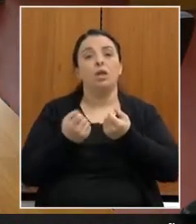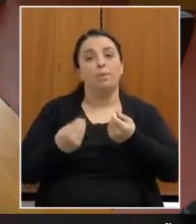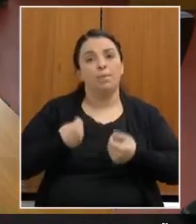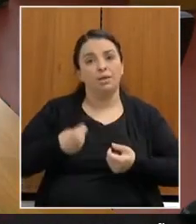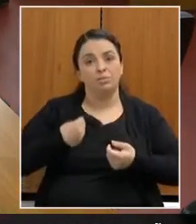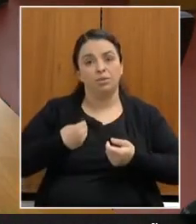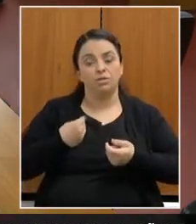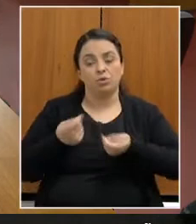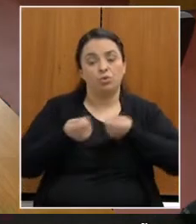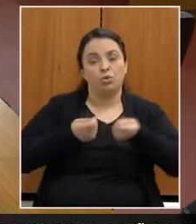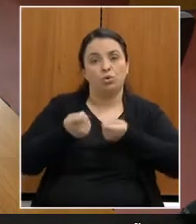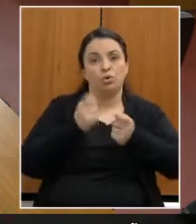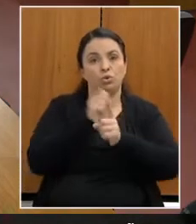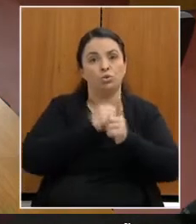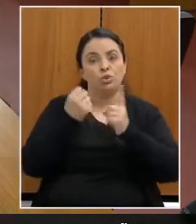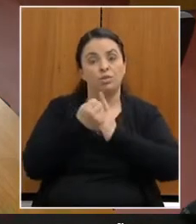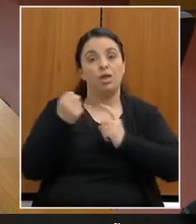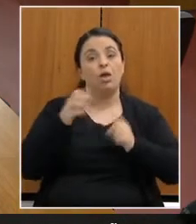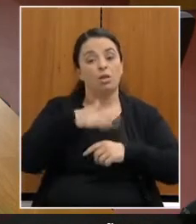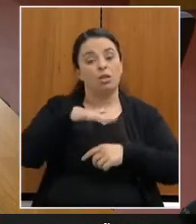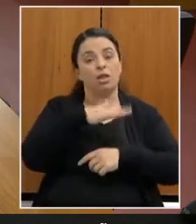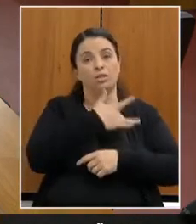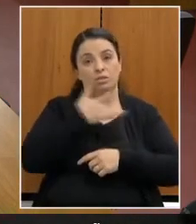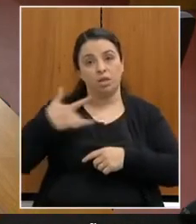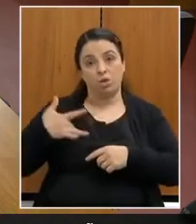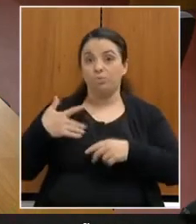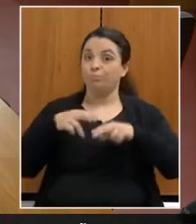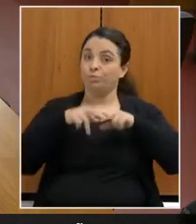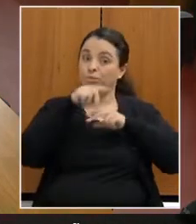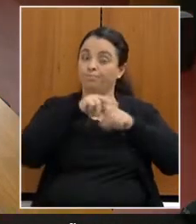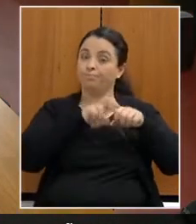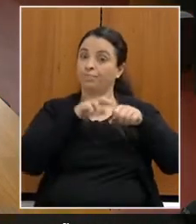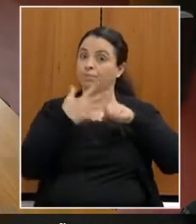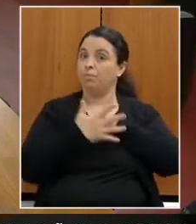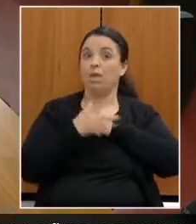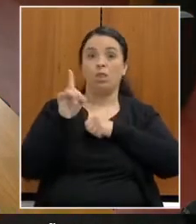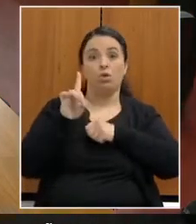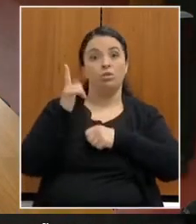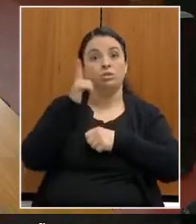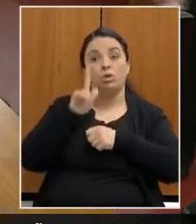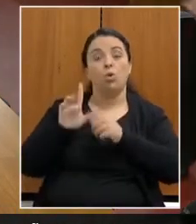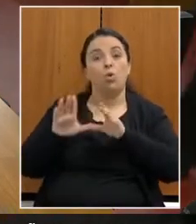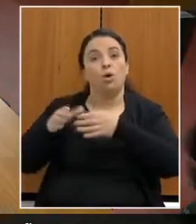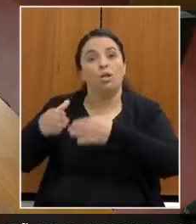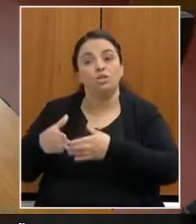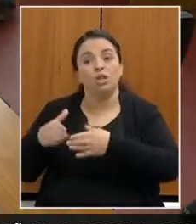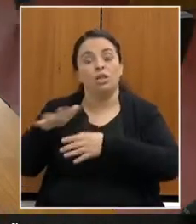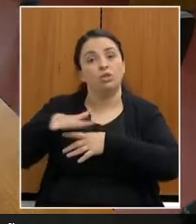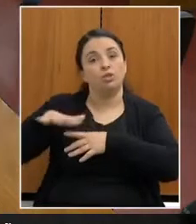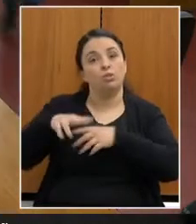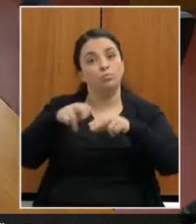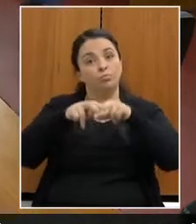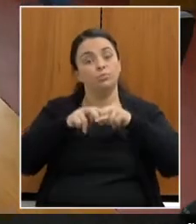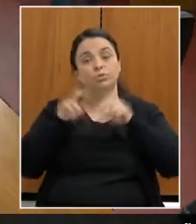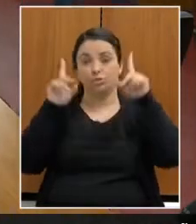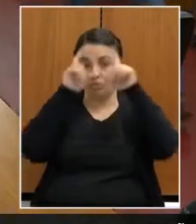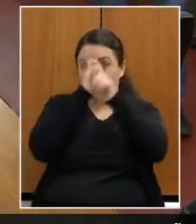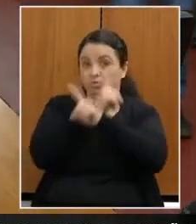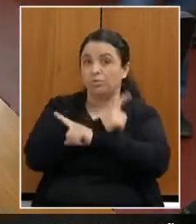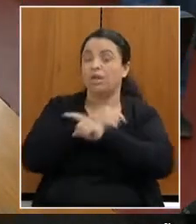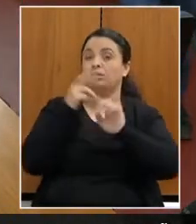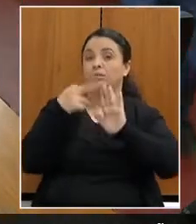na área de saúde, em virtude da pandemia, não implantou os colegiados regionais, também pelas dificuldades dos